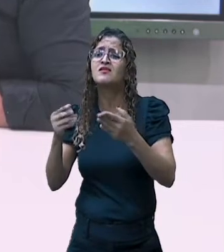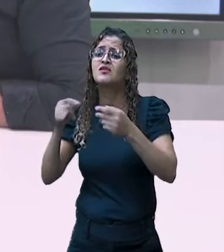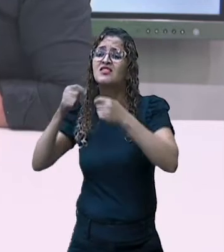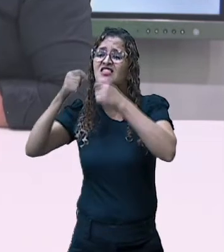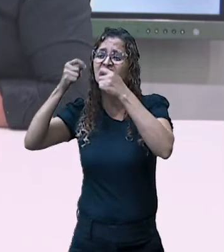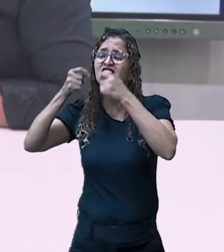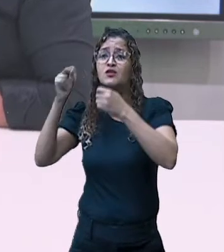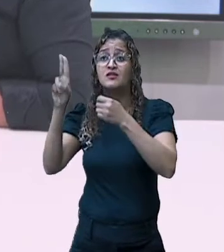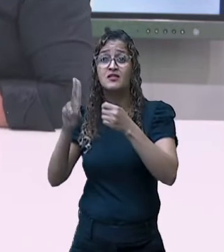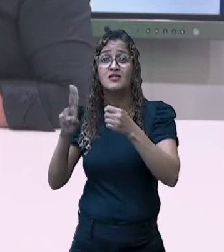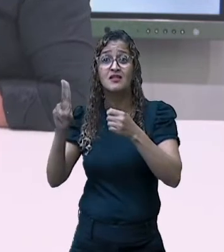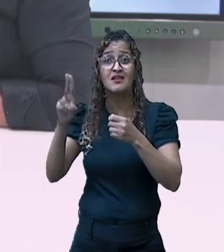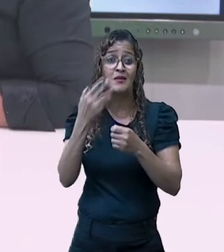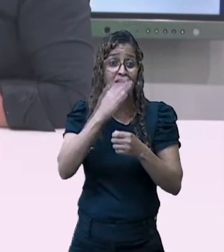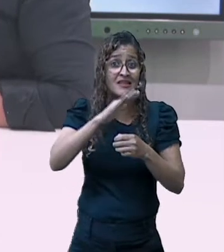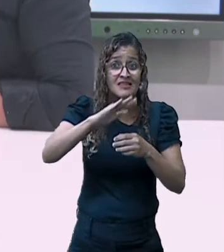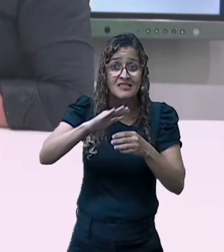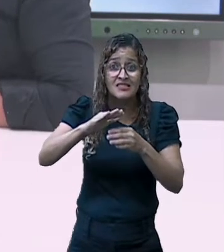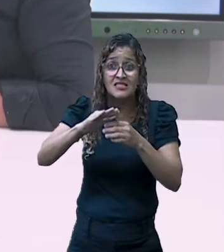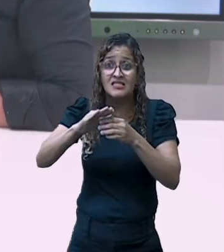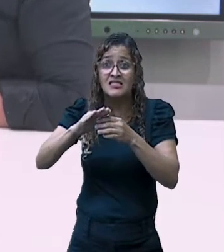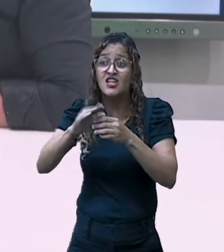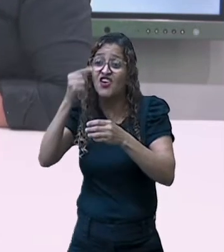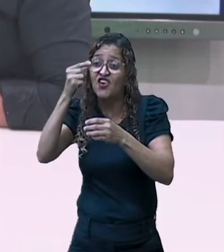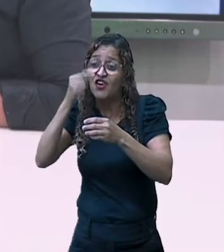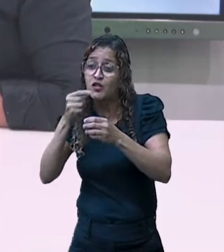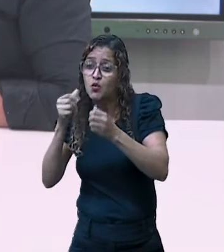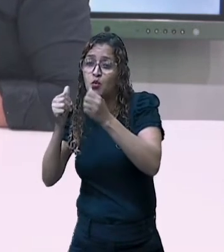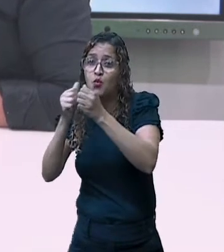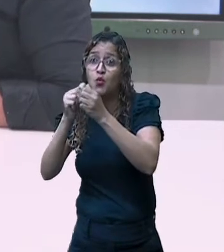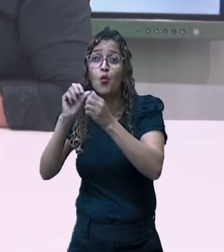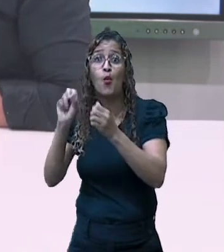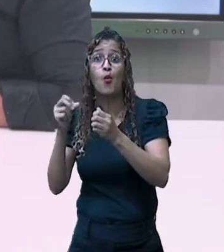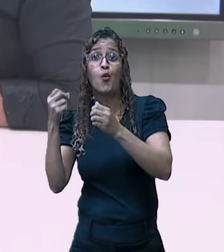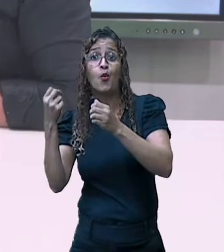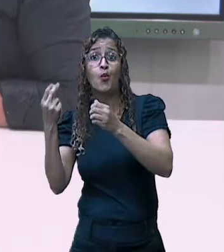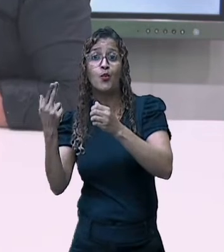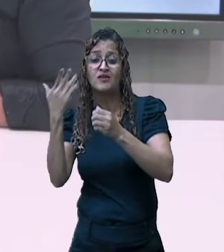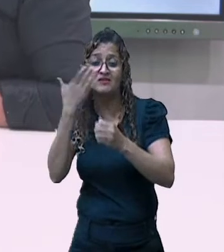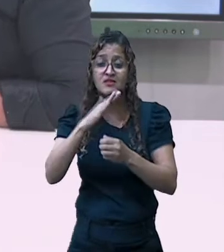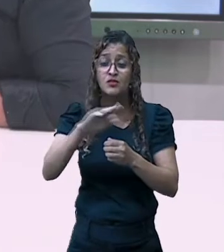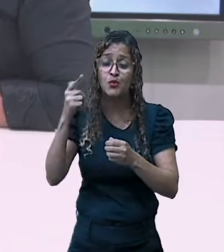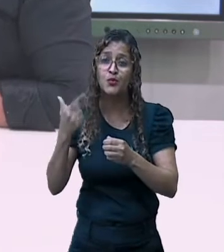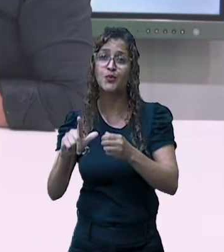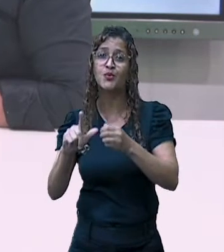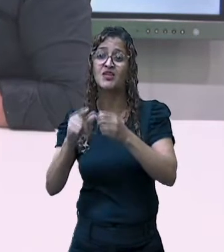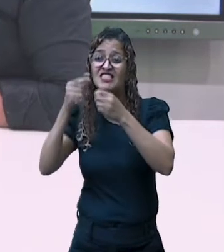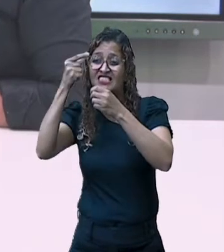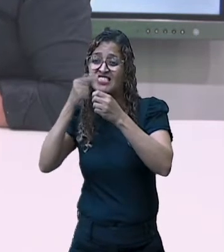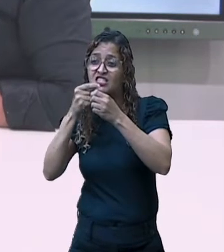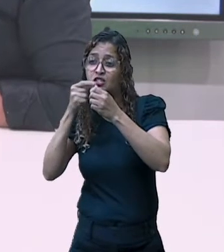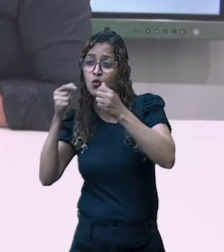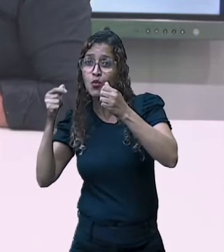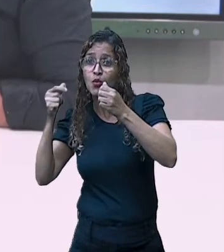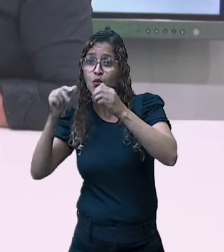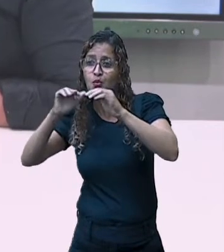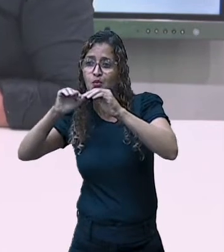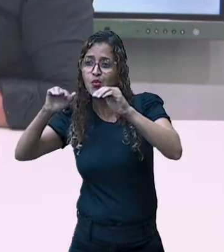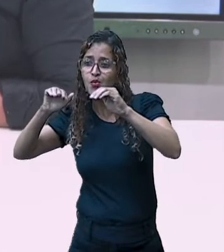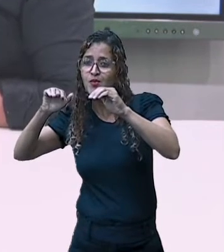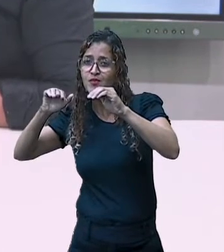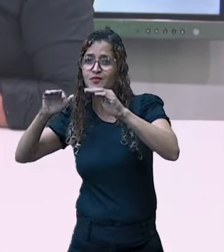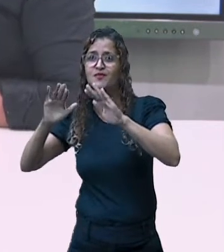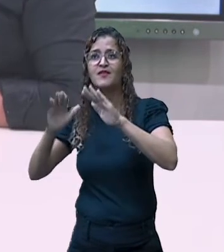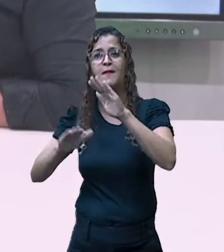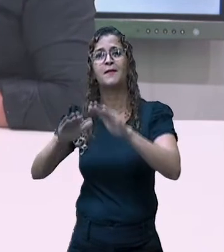dentes mais separadinhos, outras têm o dente mais juntinho. Então, isso vai ser uma característica de cada criança na sua dentição. E